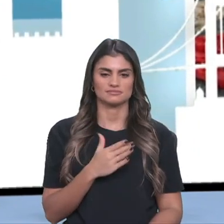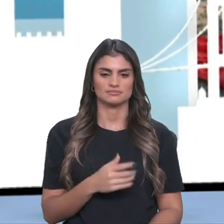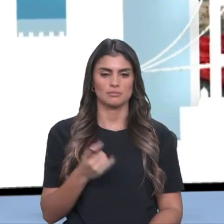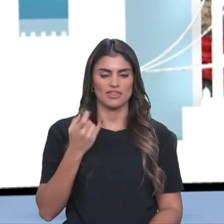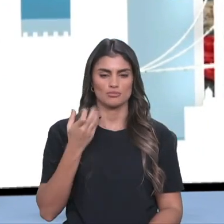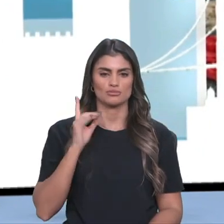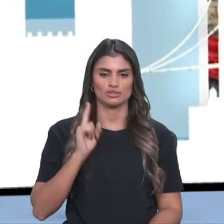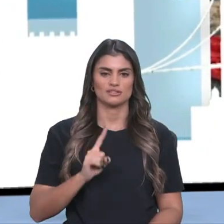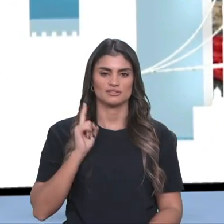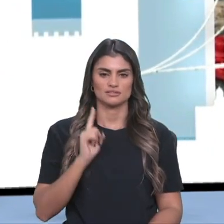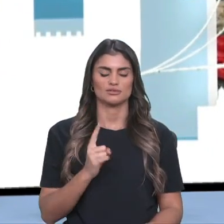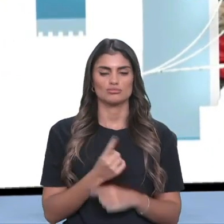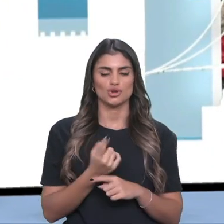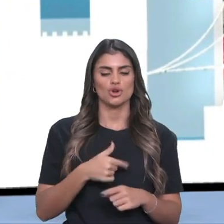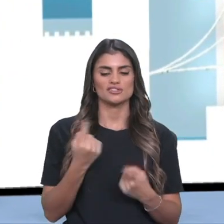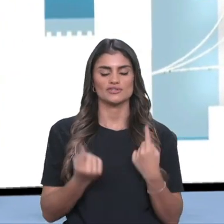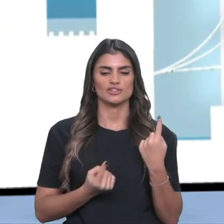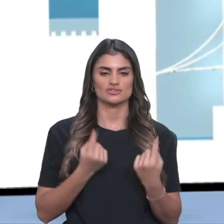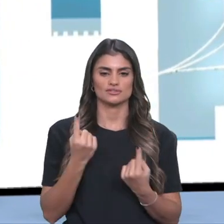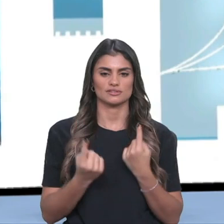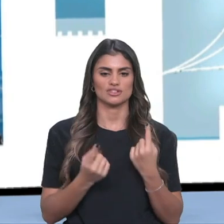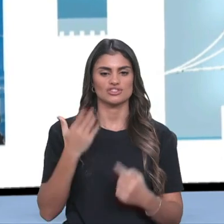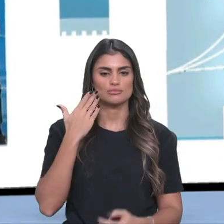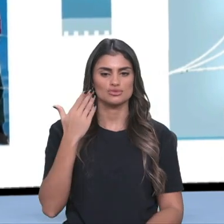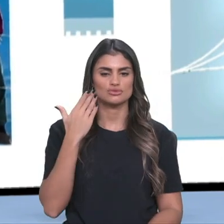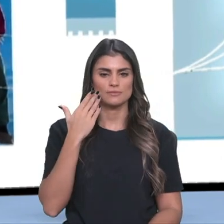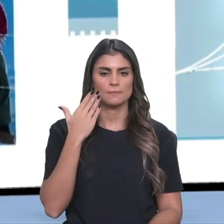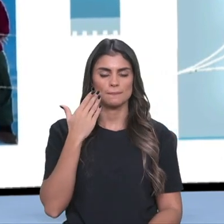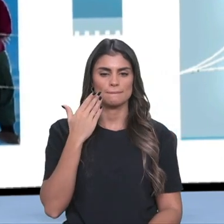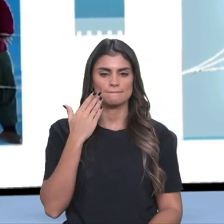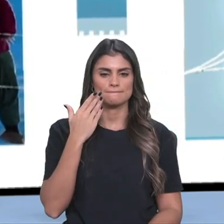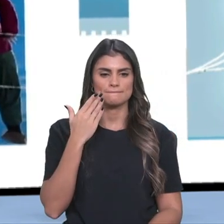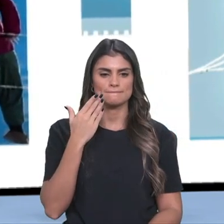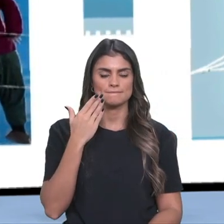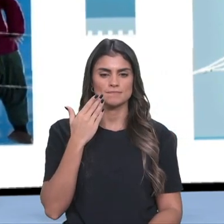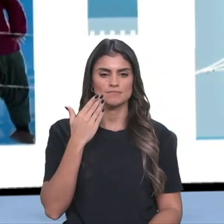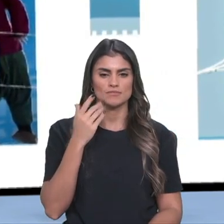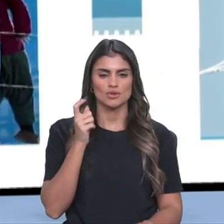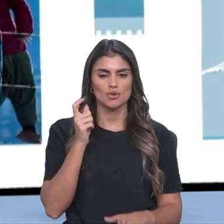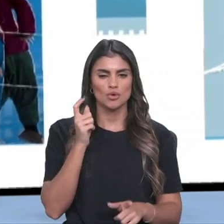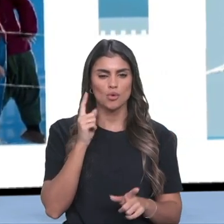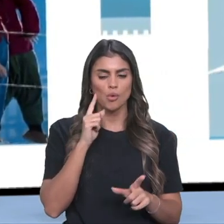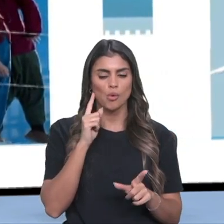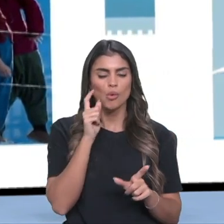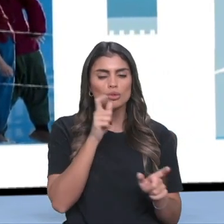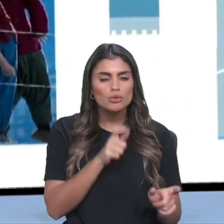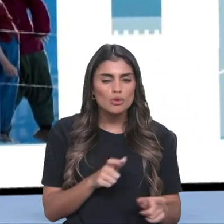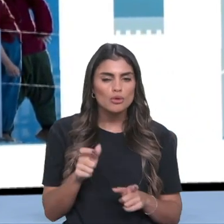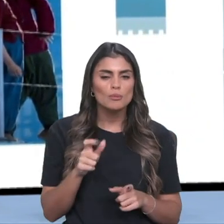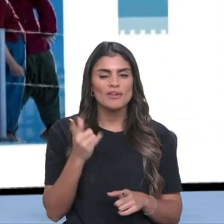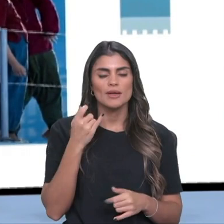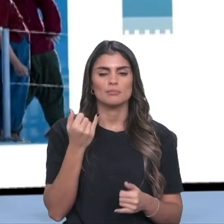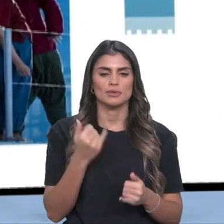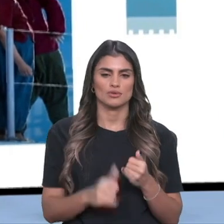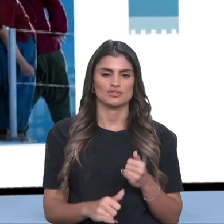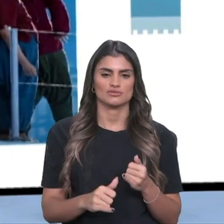fundamental, porque nós às vezes achamos que estamos sob controlo e que a ideia de controlo é uma ideia muito perigosa do ponto de vista,